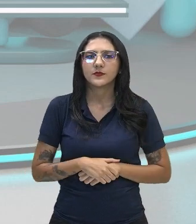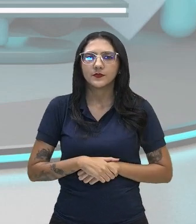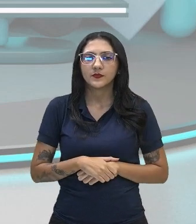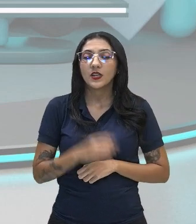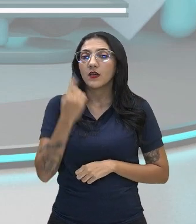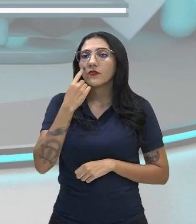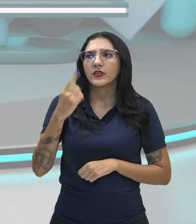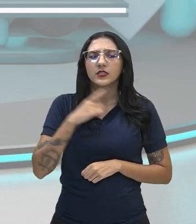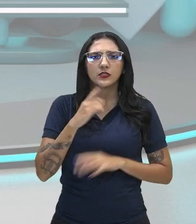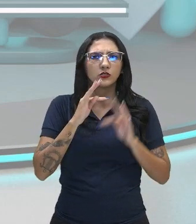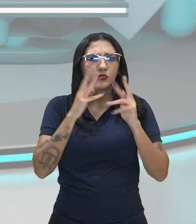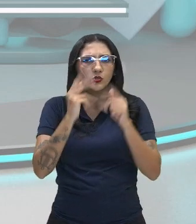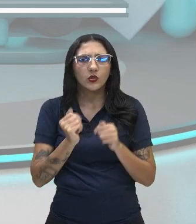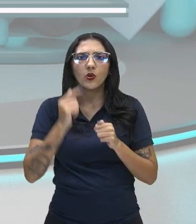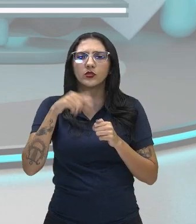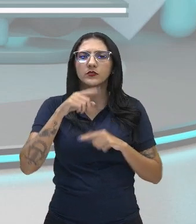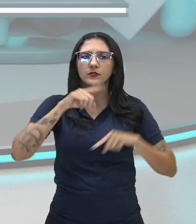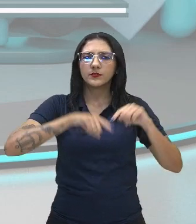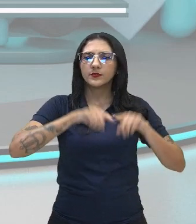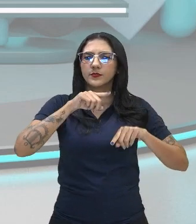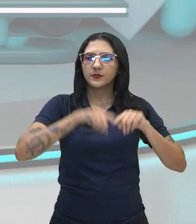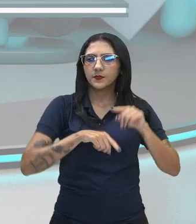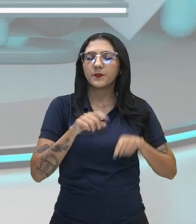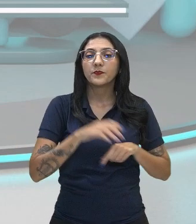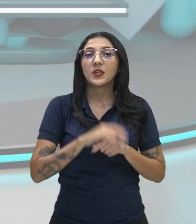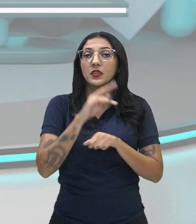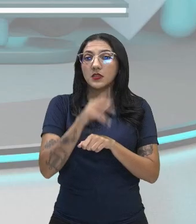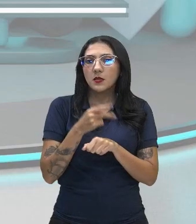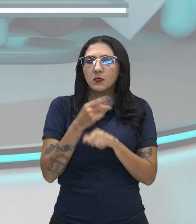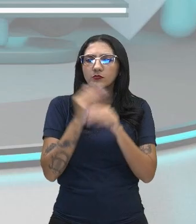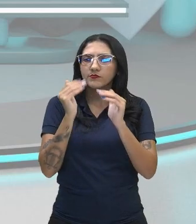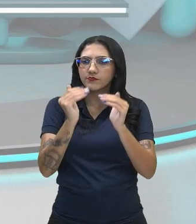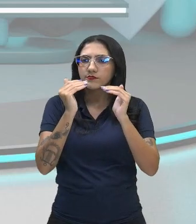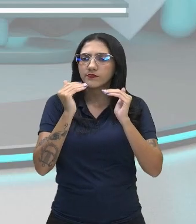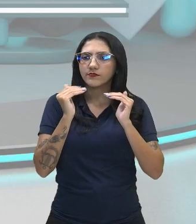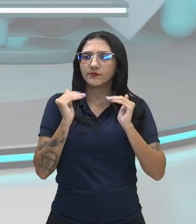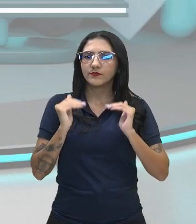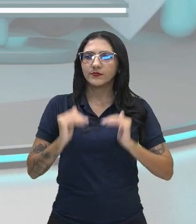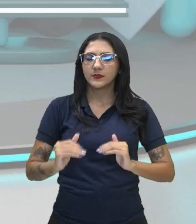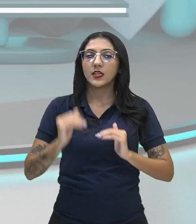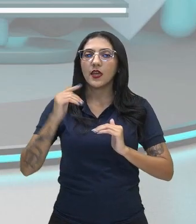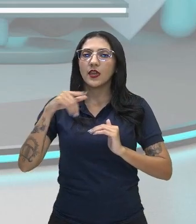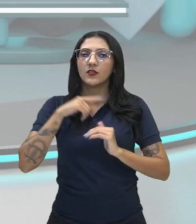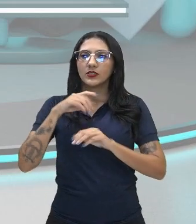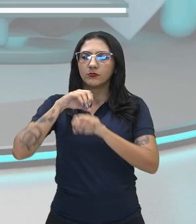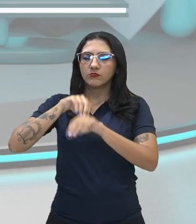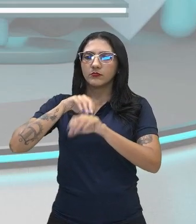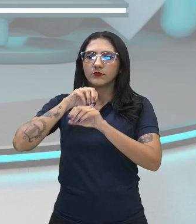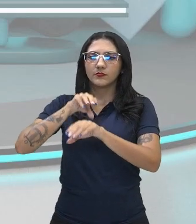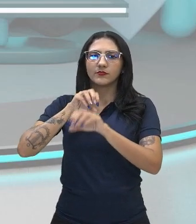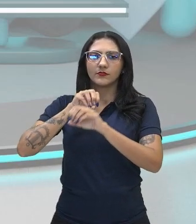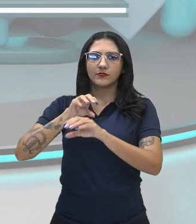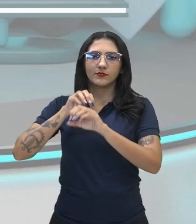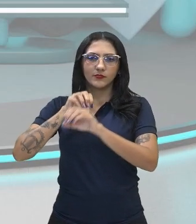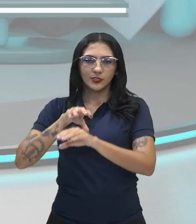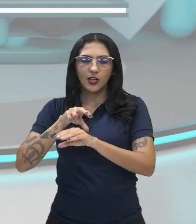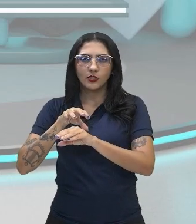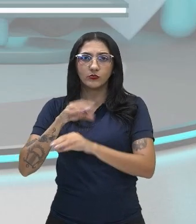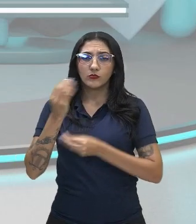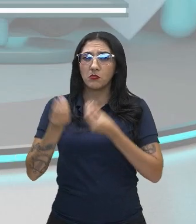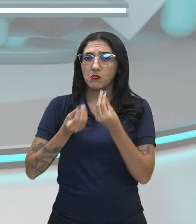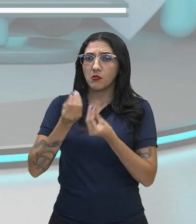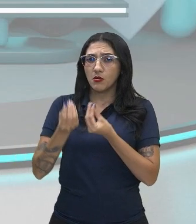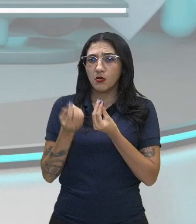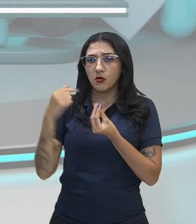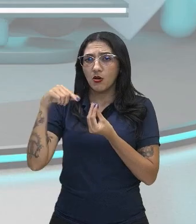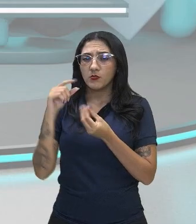os ingredientes e em seguida eu tenho a instrução de